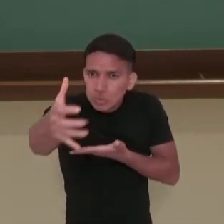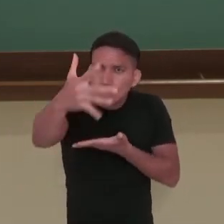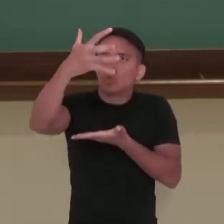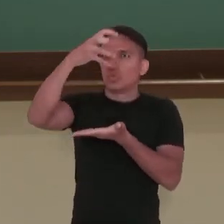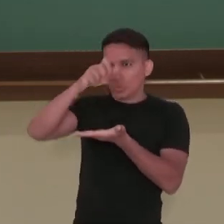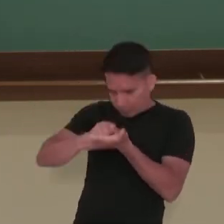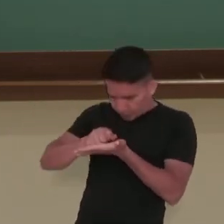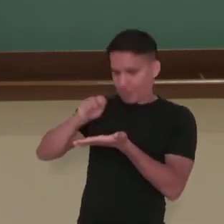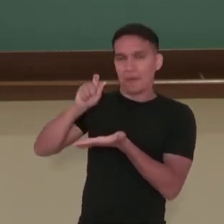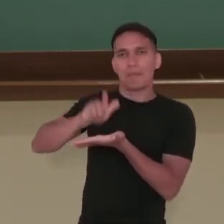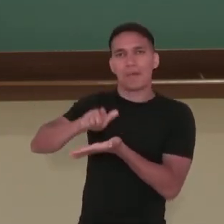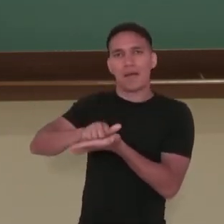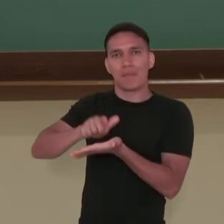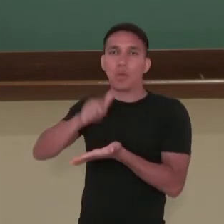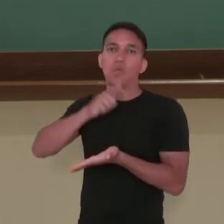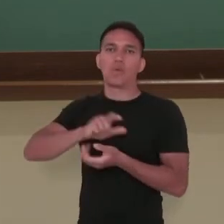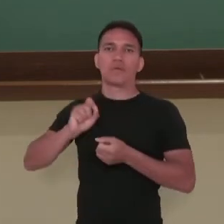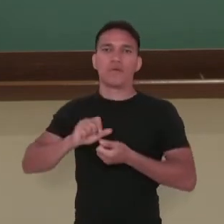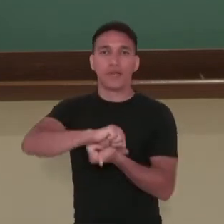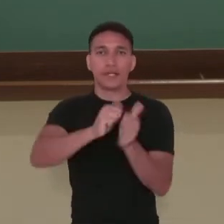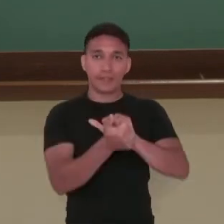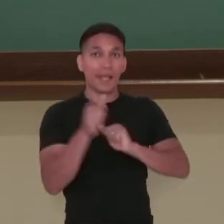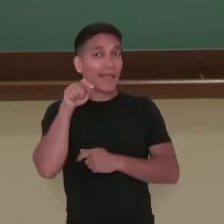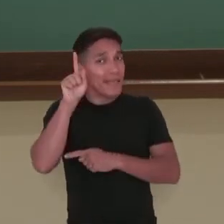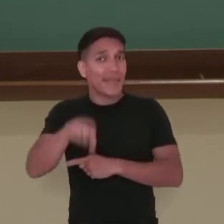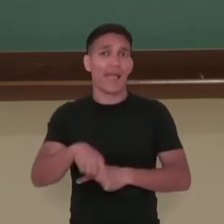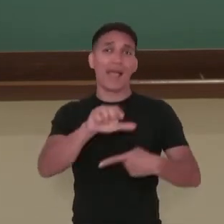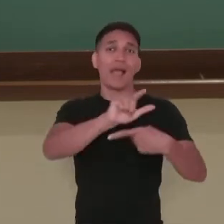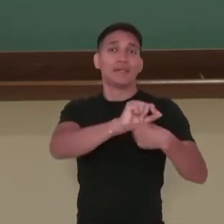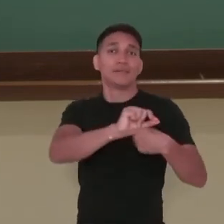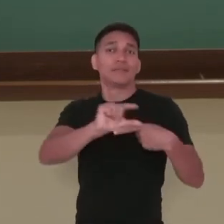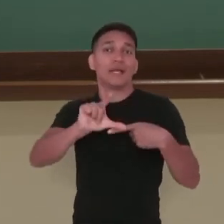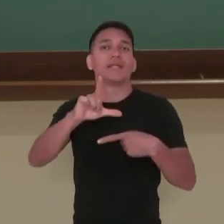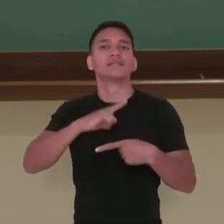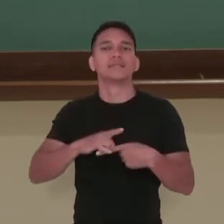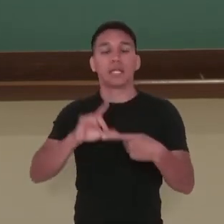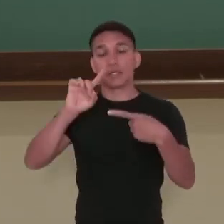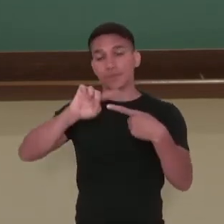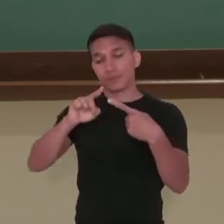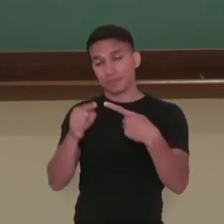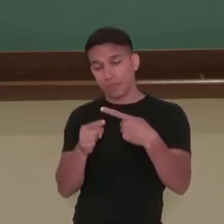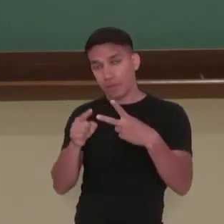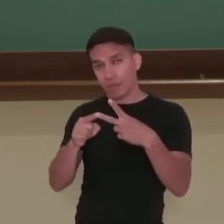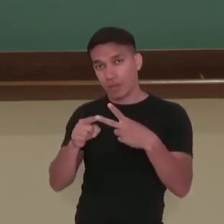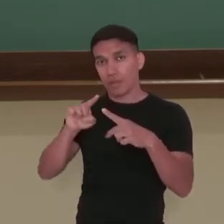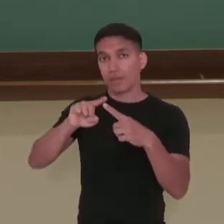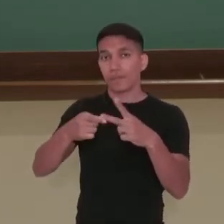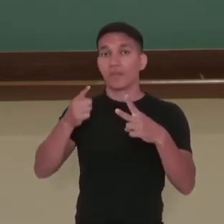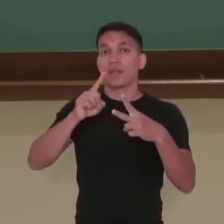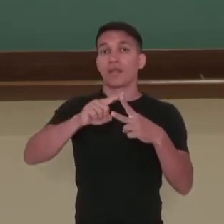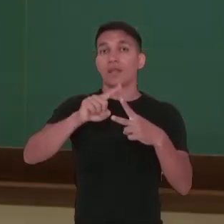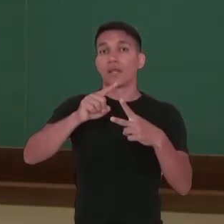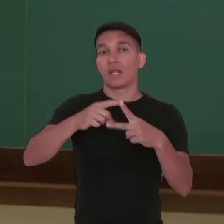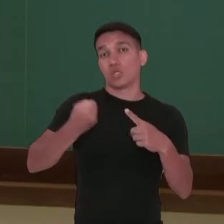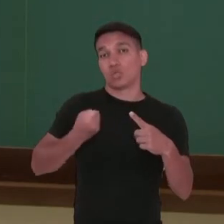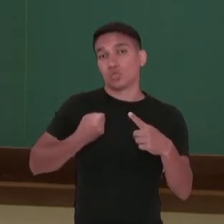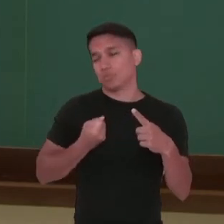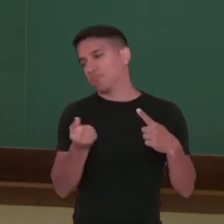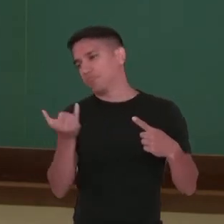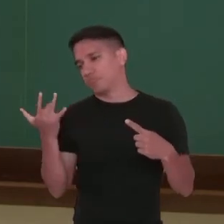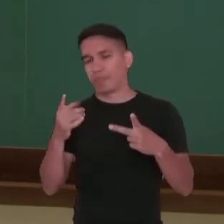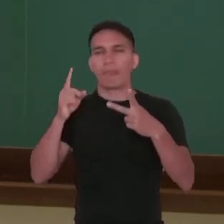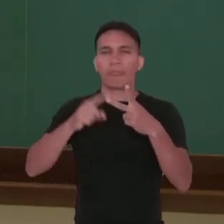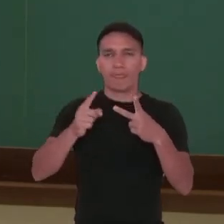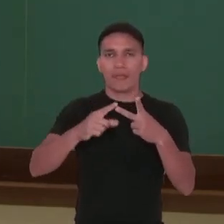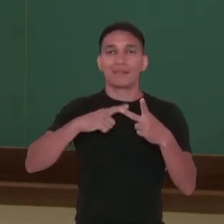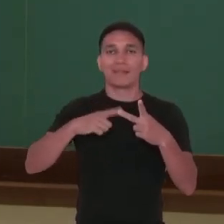caiba no papel. Aí isso é escala. Temos dois tipos de escala: a escala numérica, números, e temos